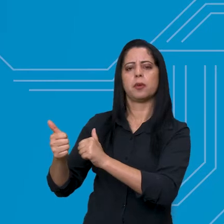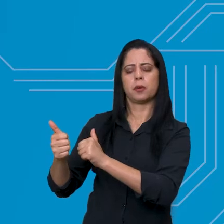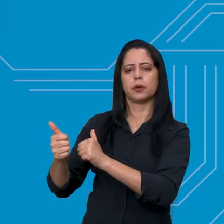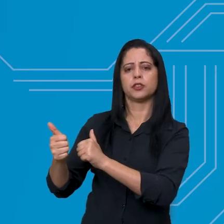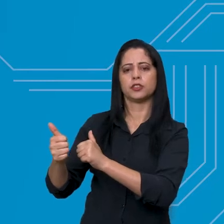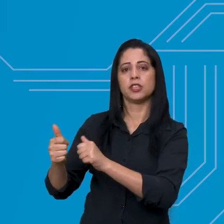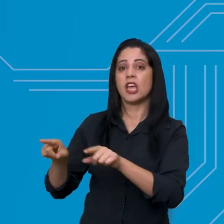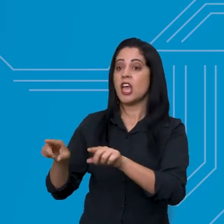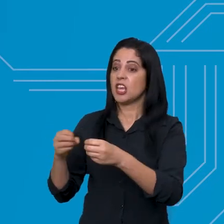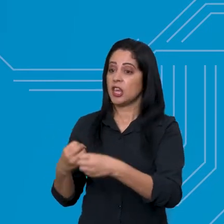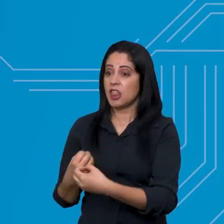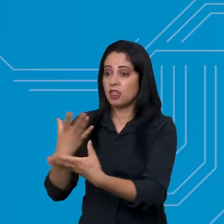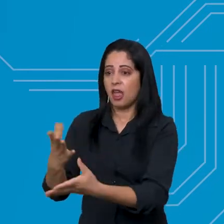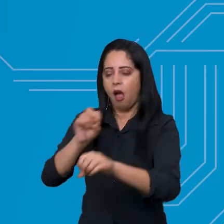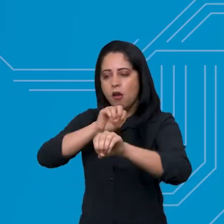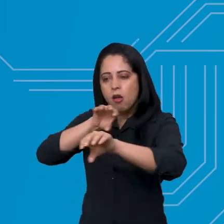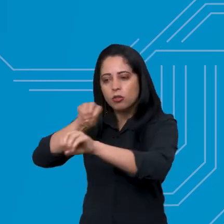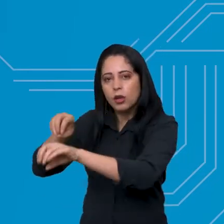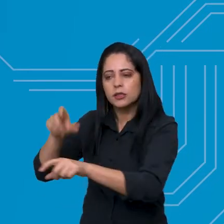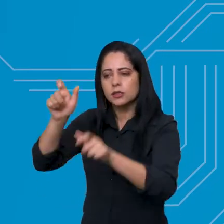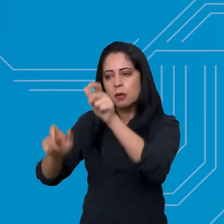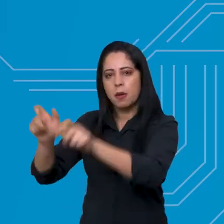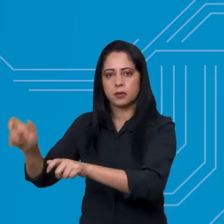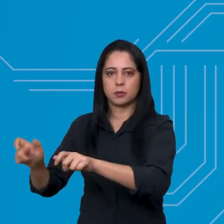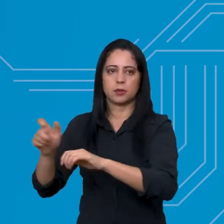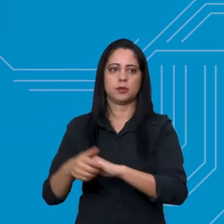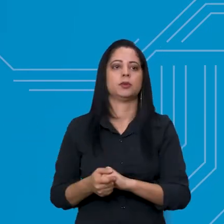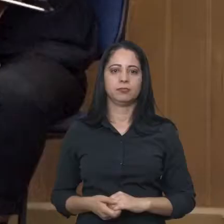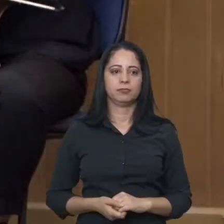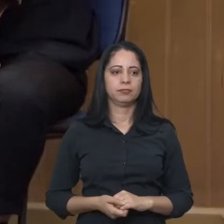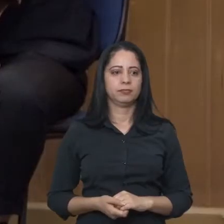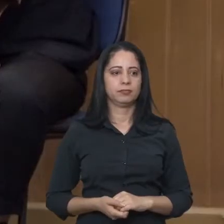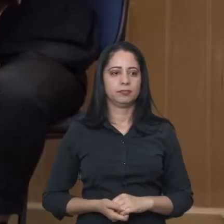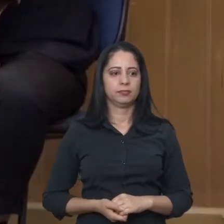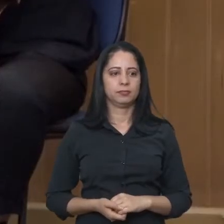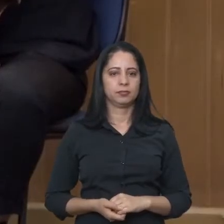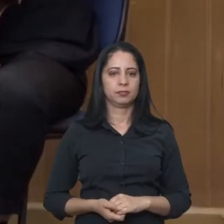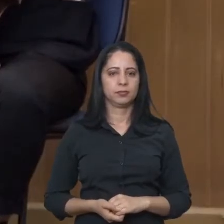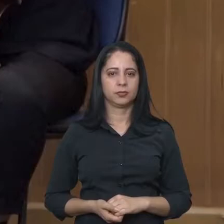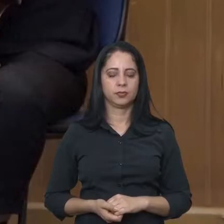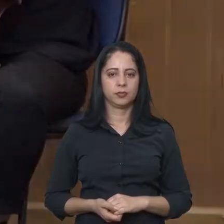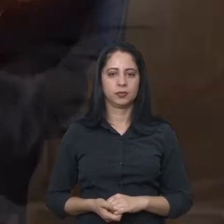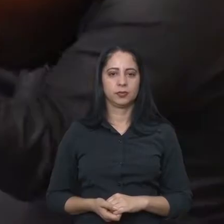valores do esporte como instrumento de formação e educação.